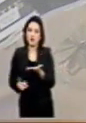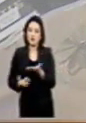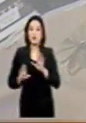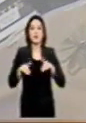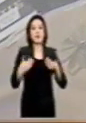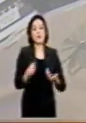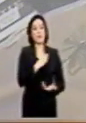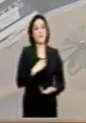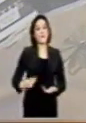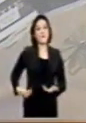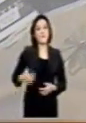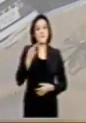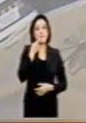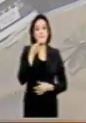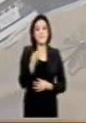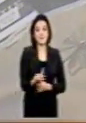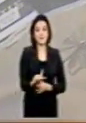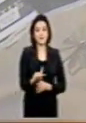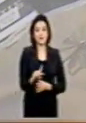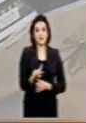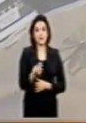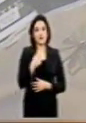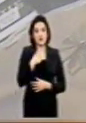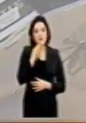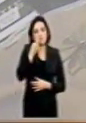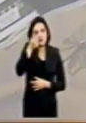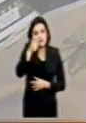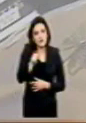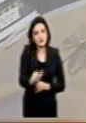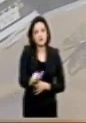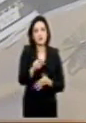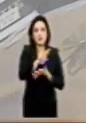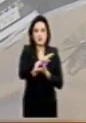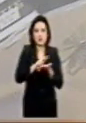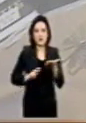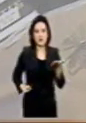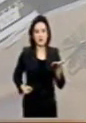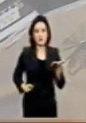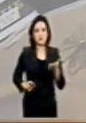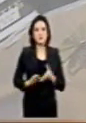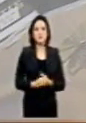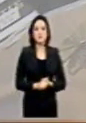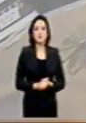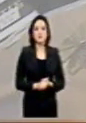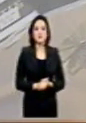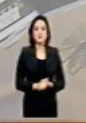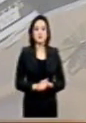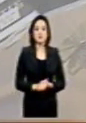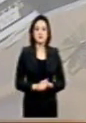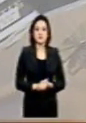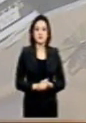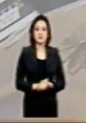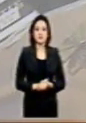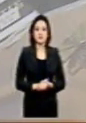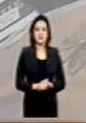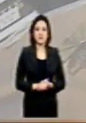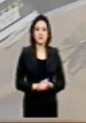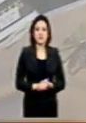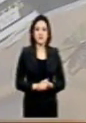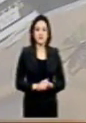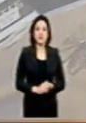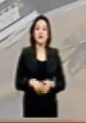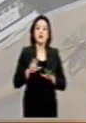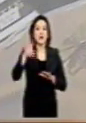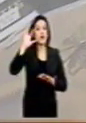da cautelar, o que eu estou aqui a reproduzir no relatório da reclamação, que será objeto à legitimidade da